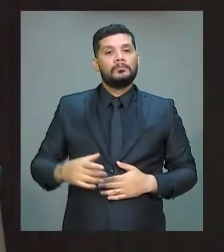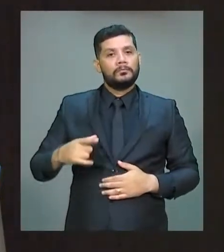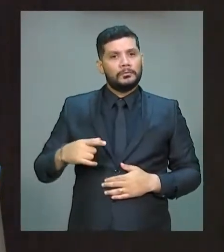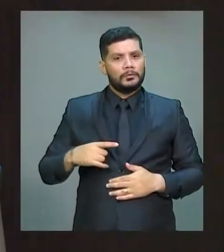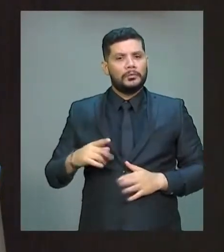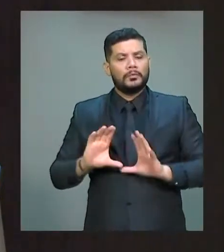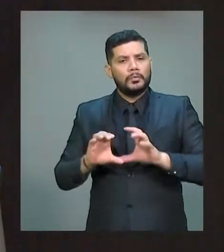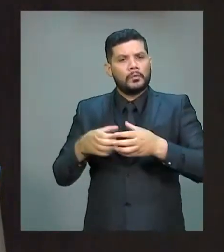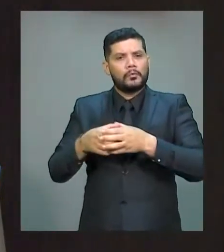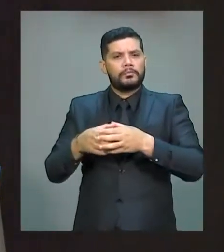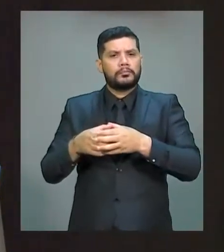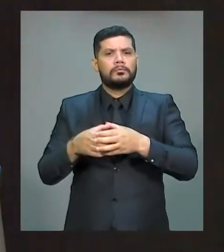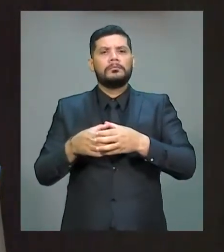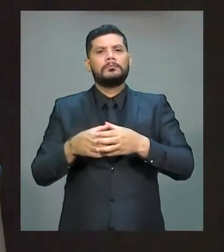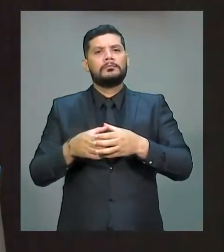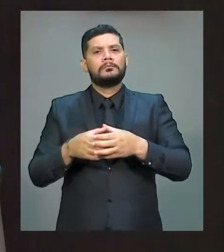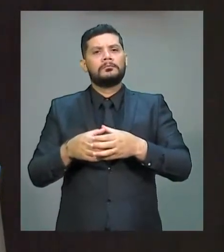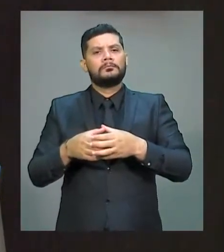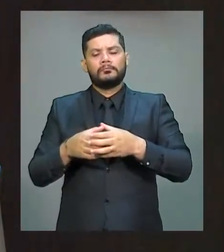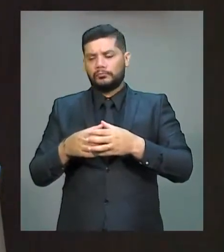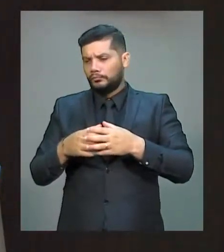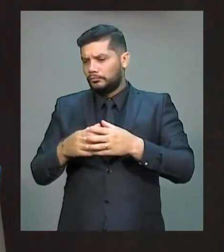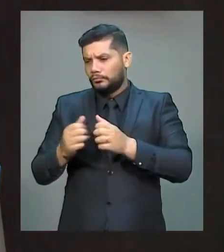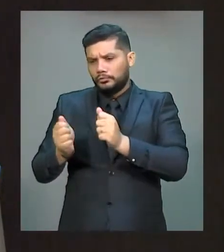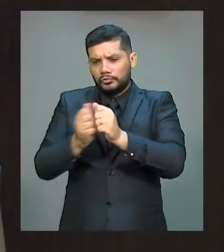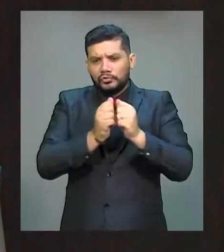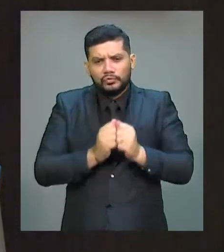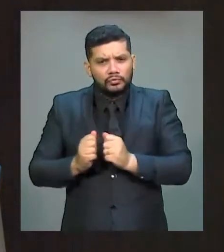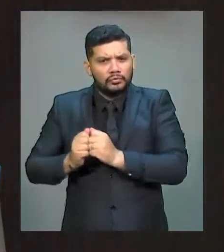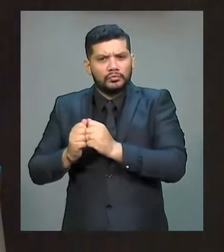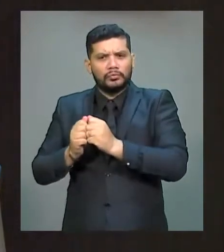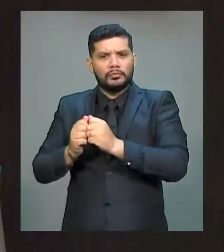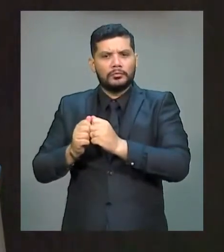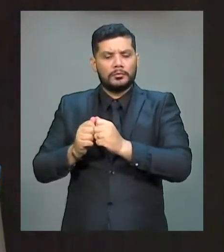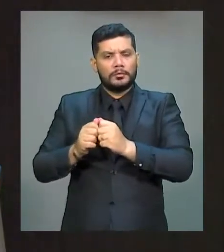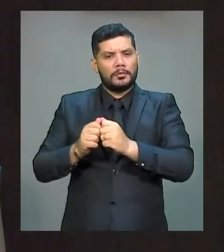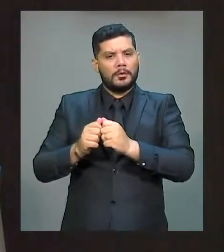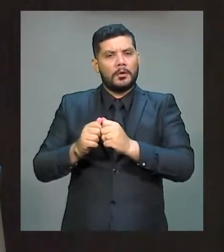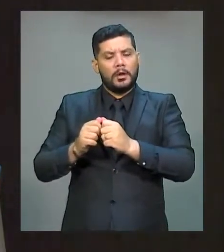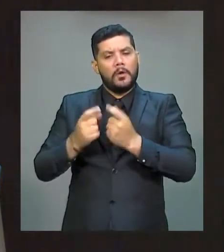é um coletivo de entidades antirracistas,